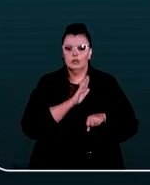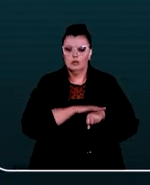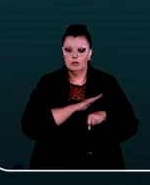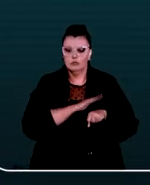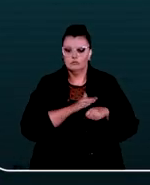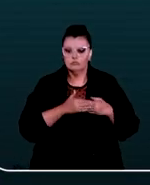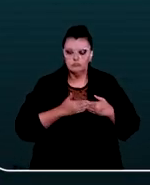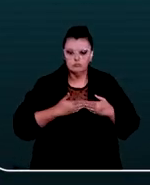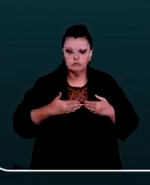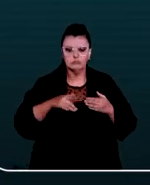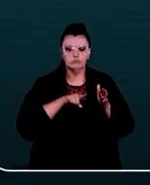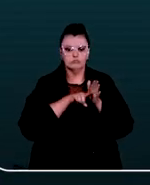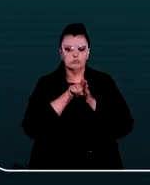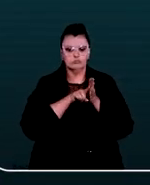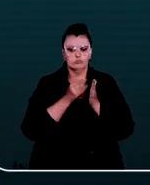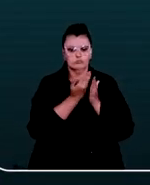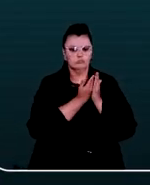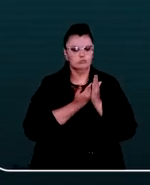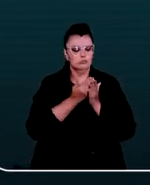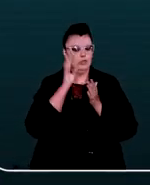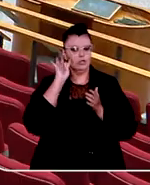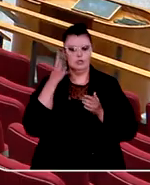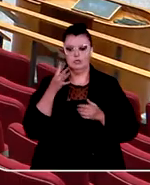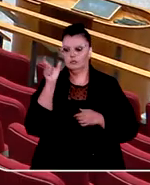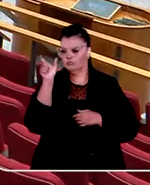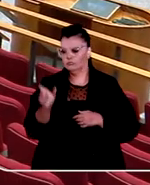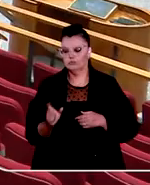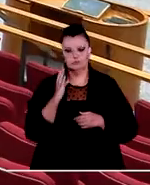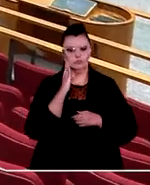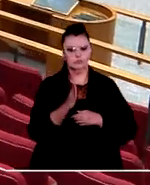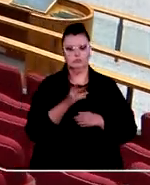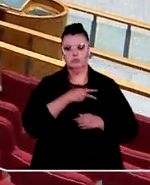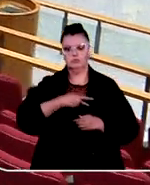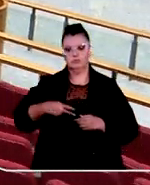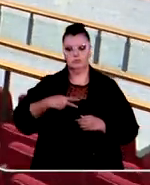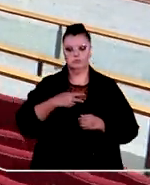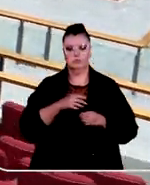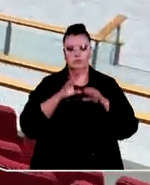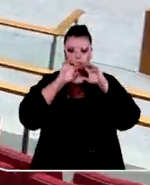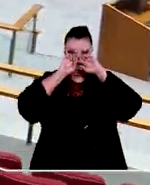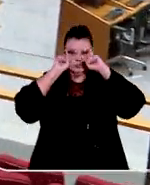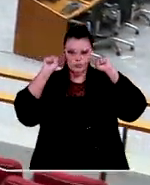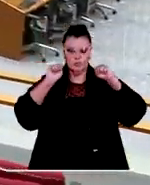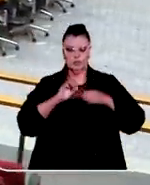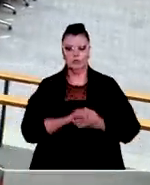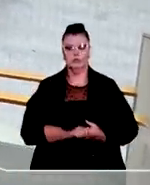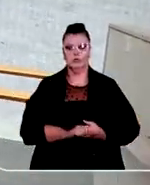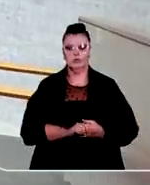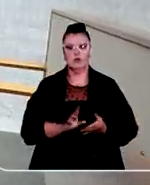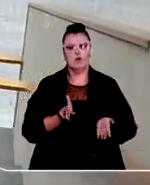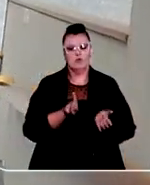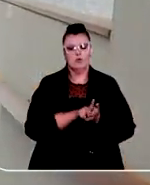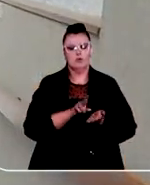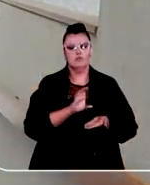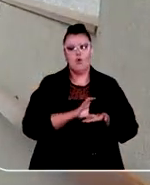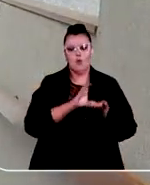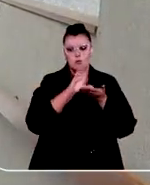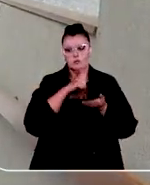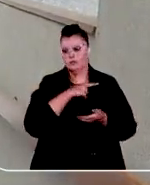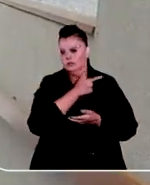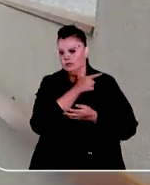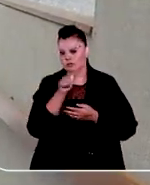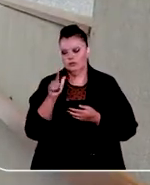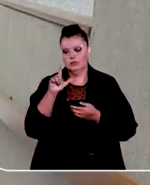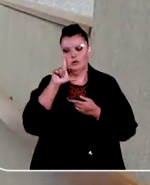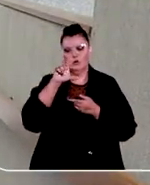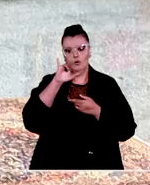brão foi entado pelo pessol como caso não se encaixa nas hipóteses de processos que podem ser apreciados durante o